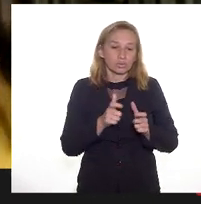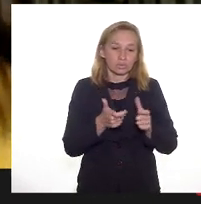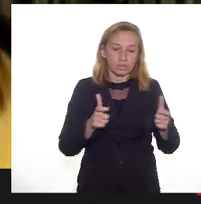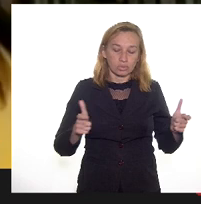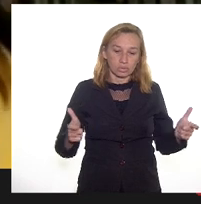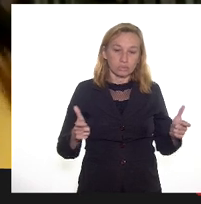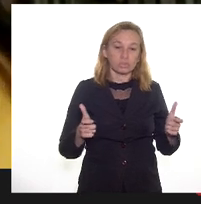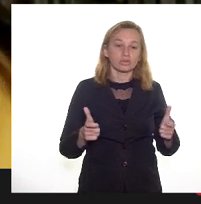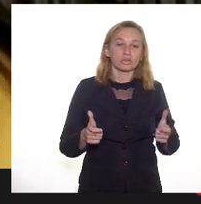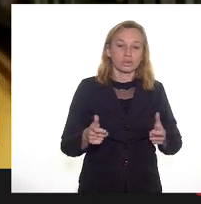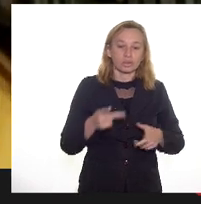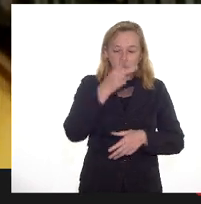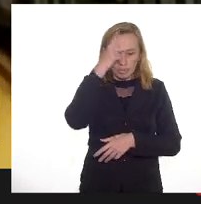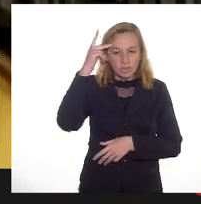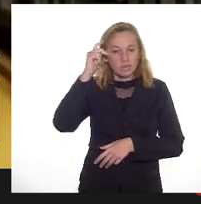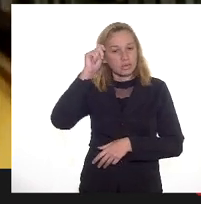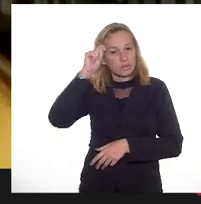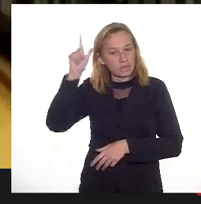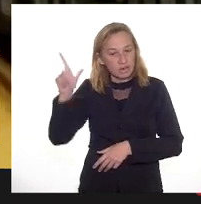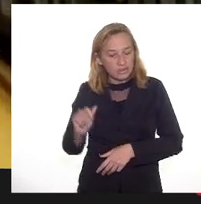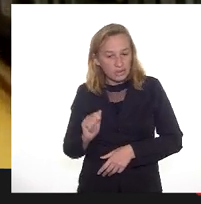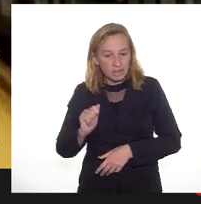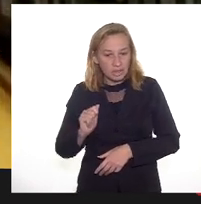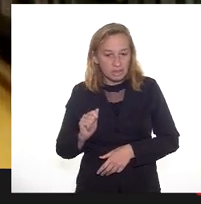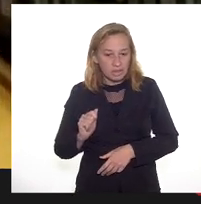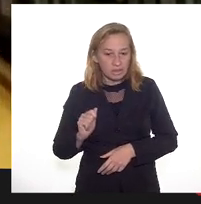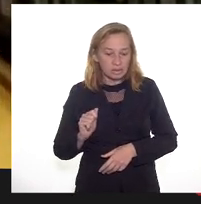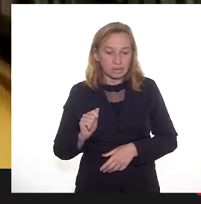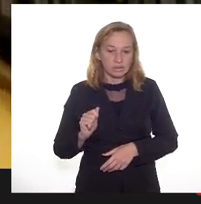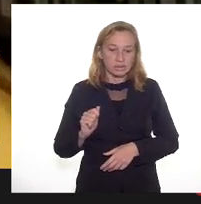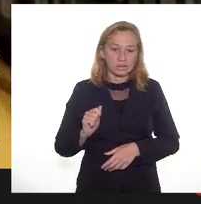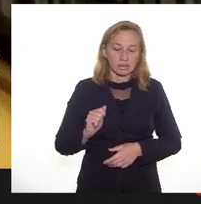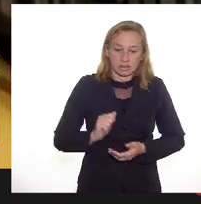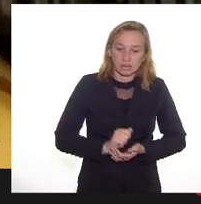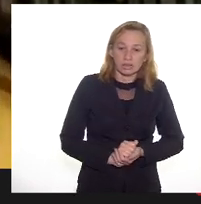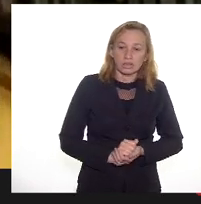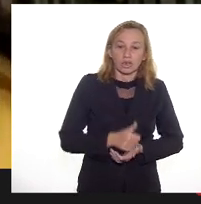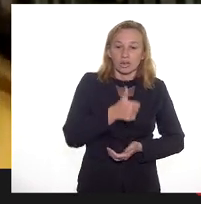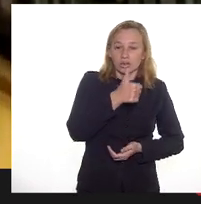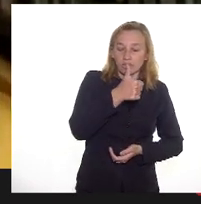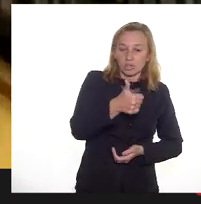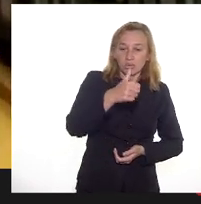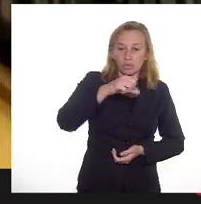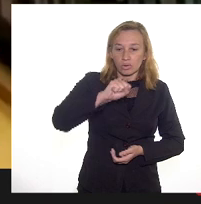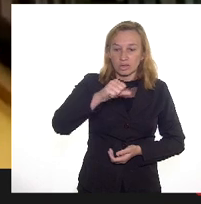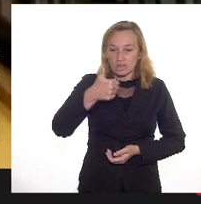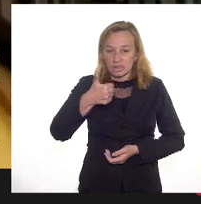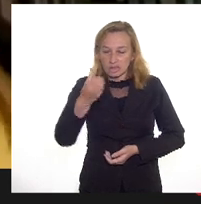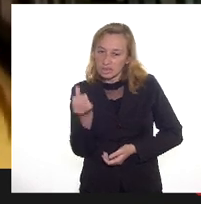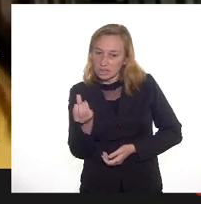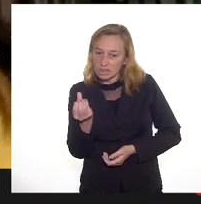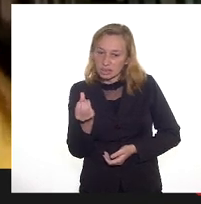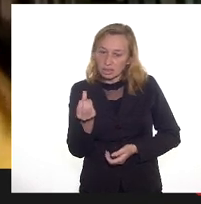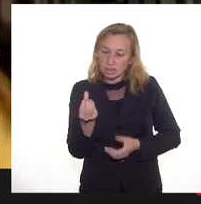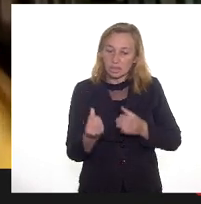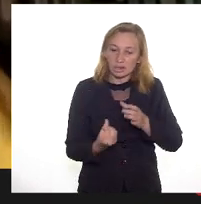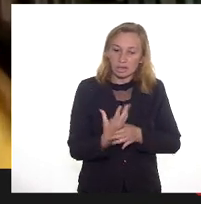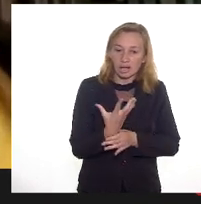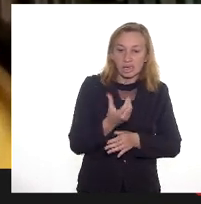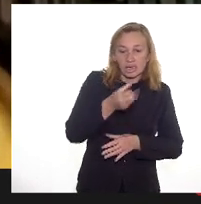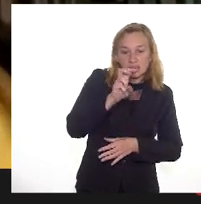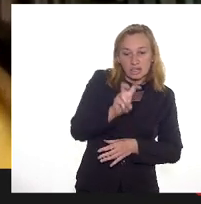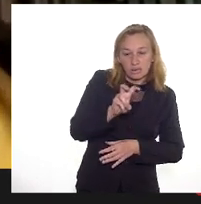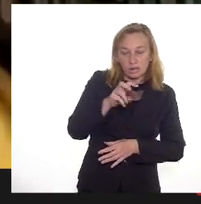e os africanos e afrodescendentes, em 1816, chegaram a constituir